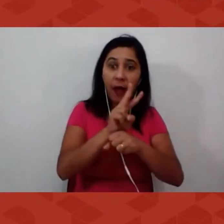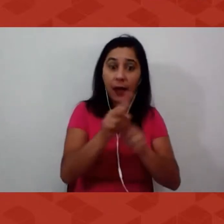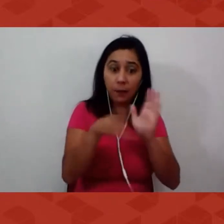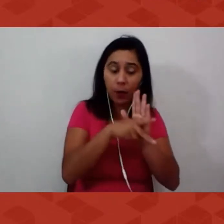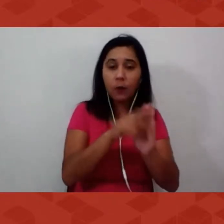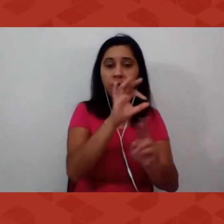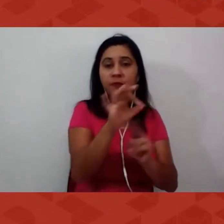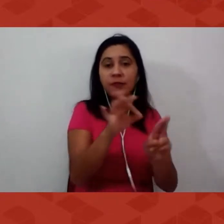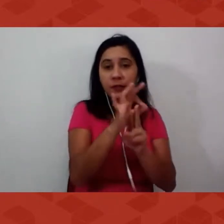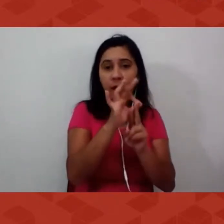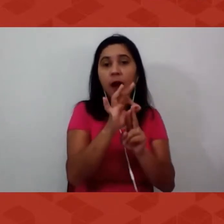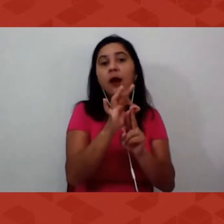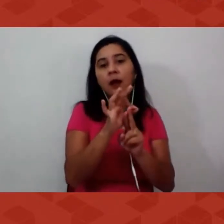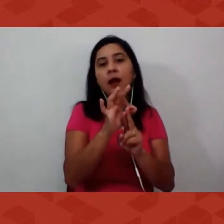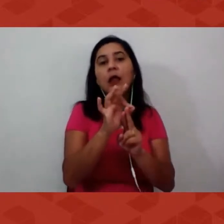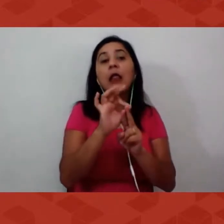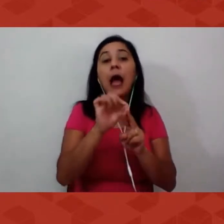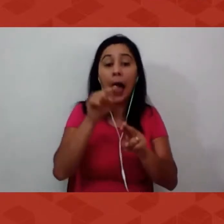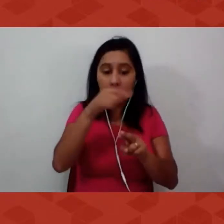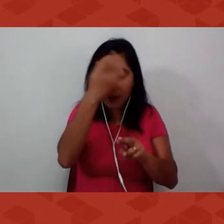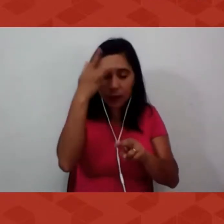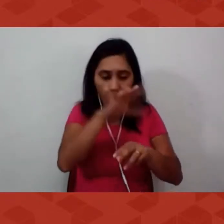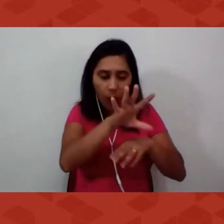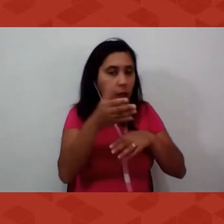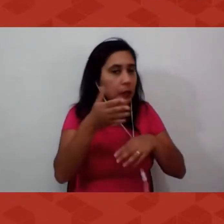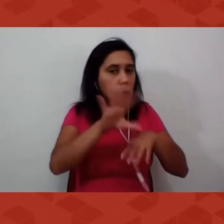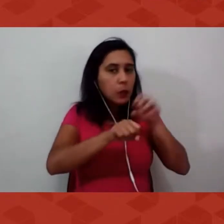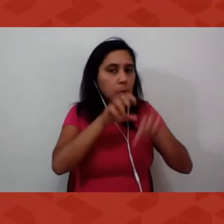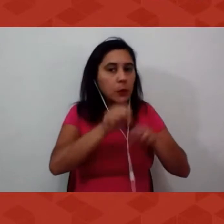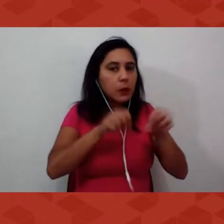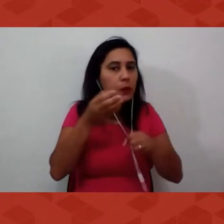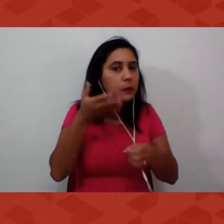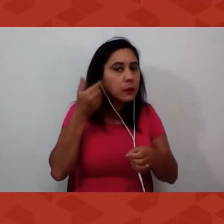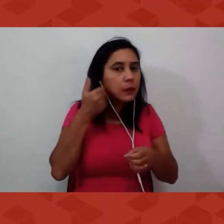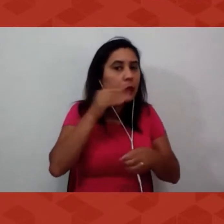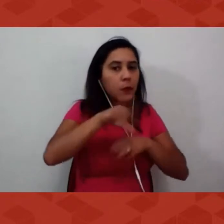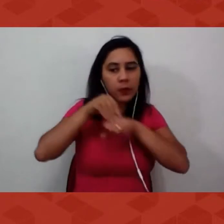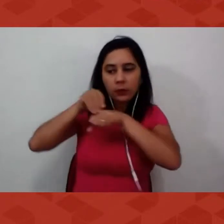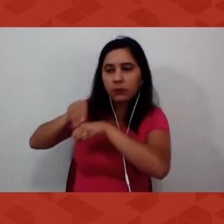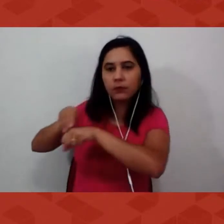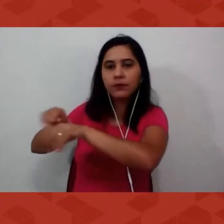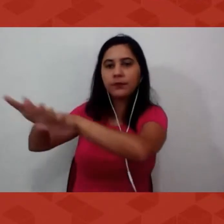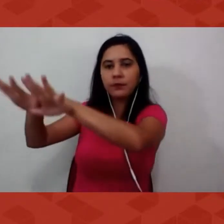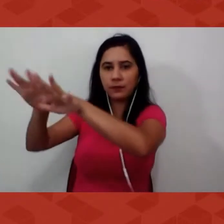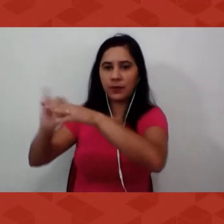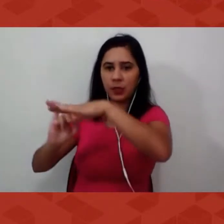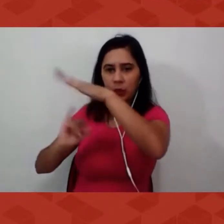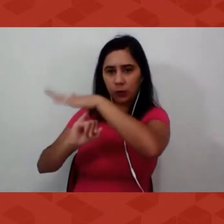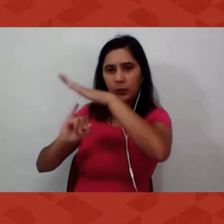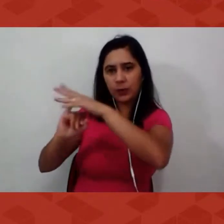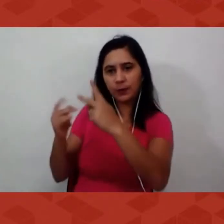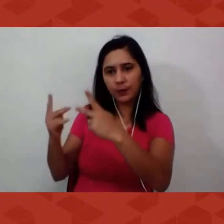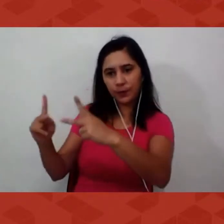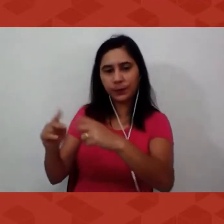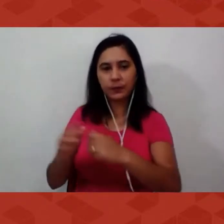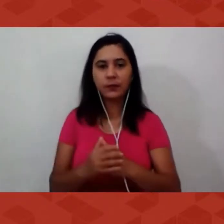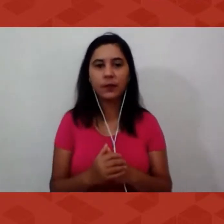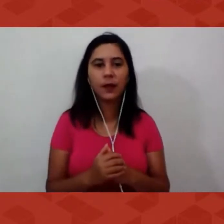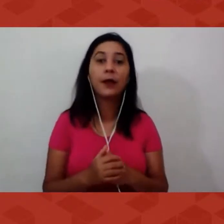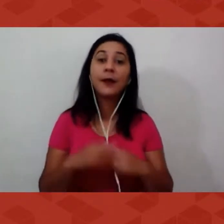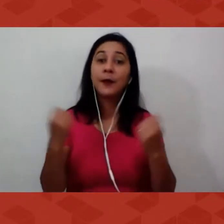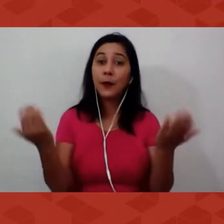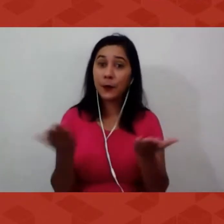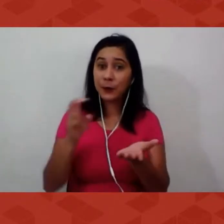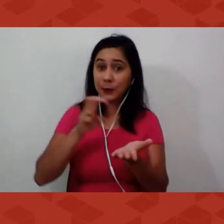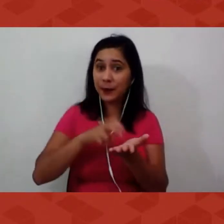onde posteriormente poderão replicar esses conhecimentos para suas instituições de origem. Então, na manhã de hoje, nós teremos